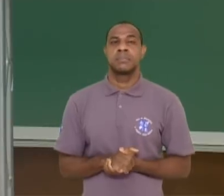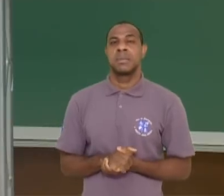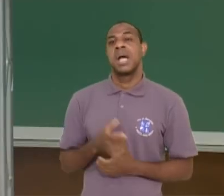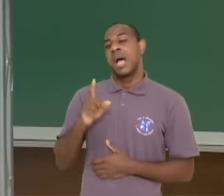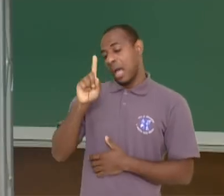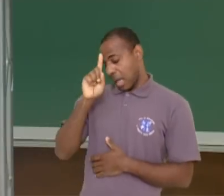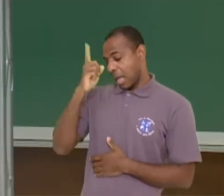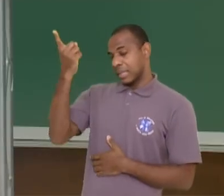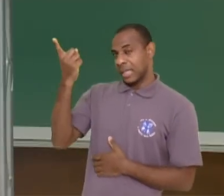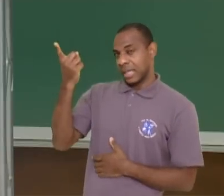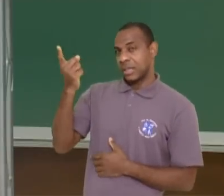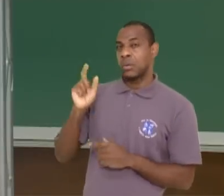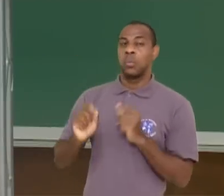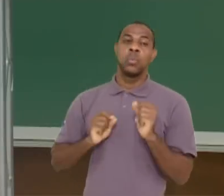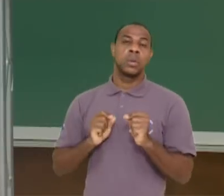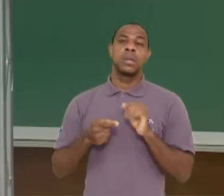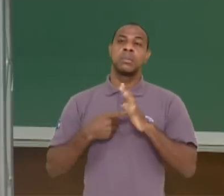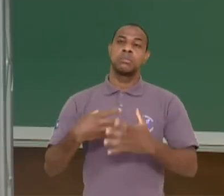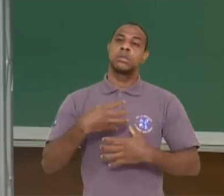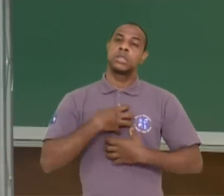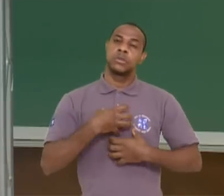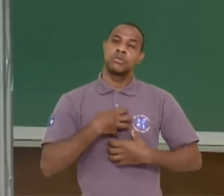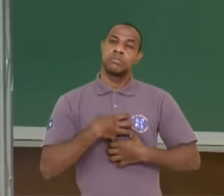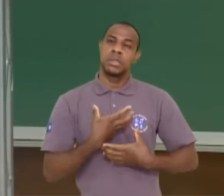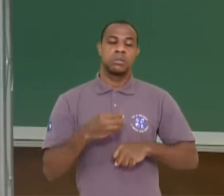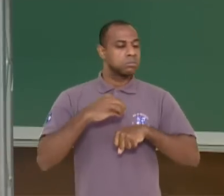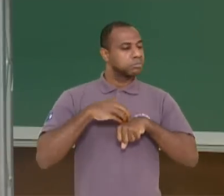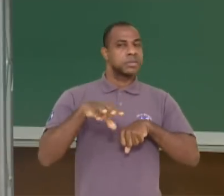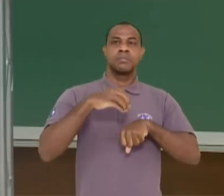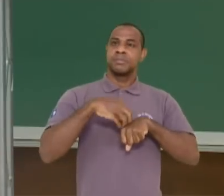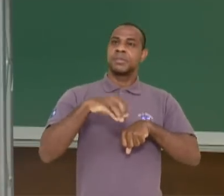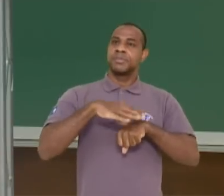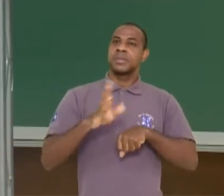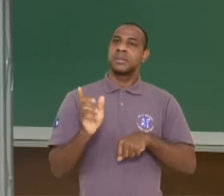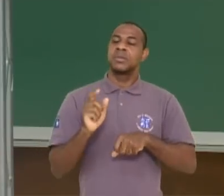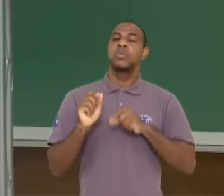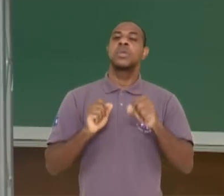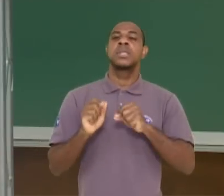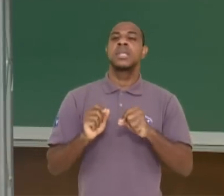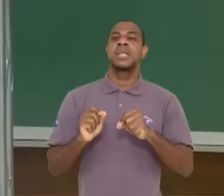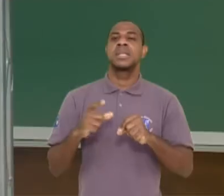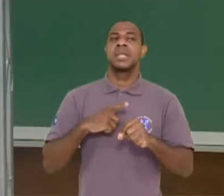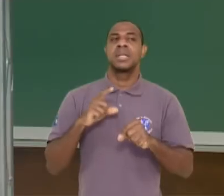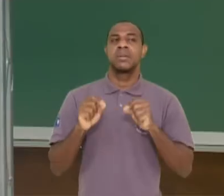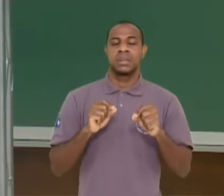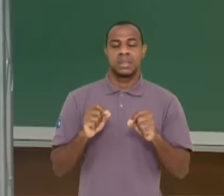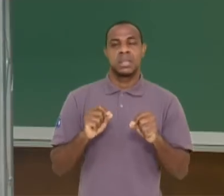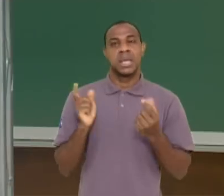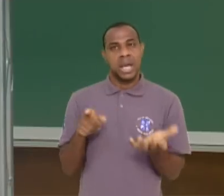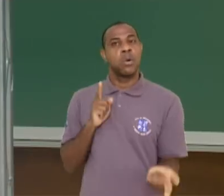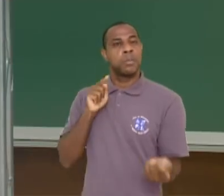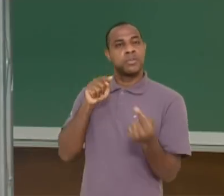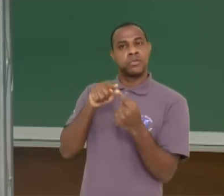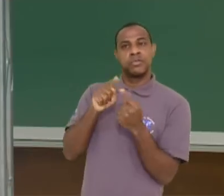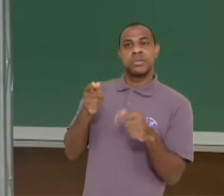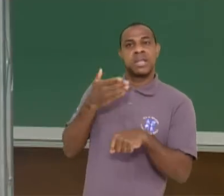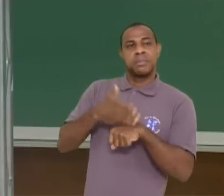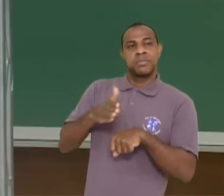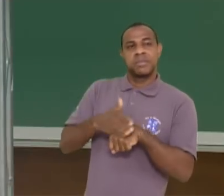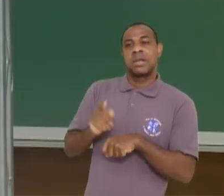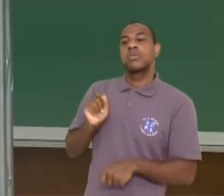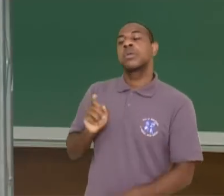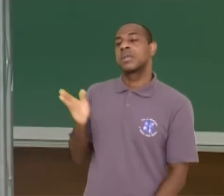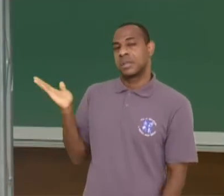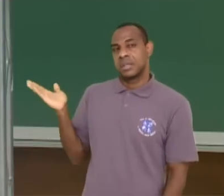a ideia, ou trazer a ideia, passar o sentimento, passar algo que está sendo tentado, que é o objetivo daquela atividade, né? Através